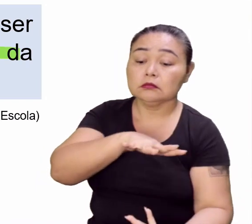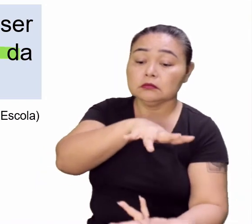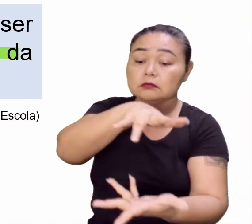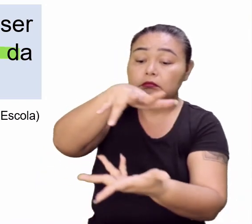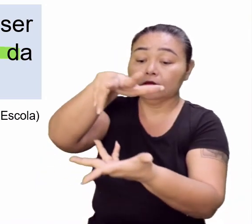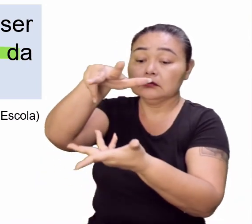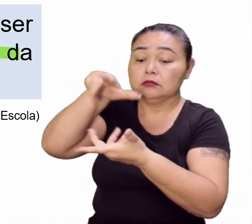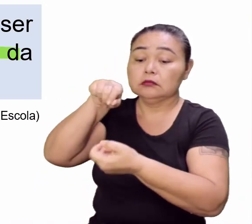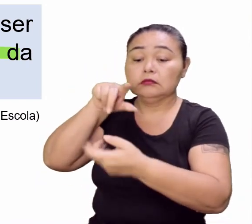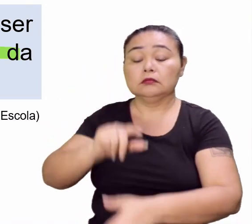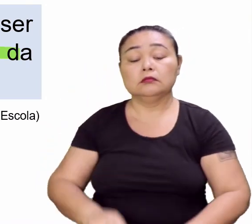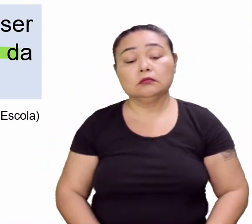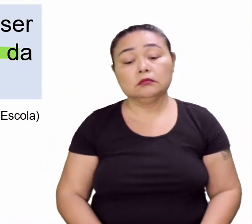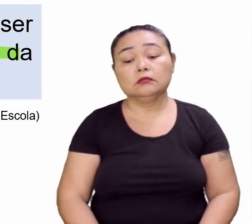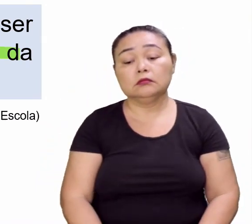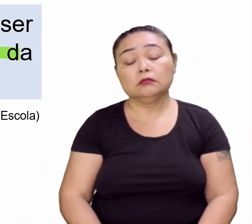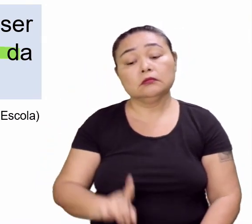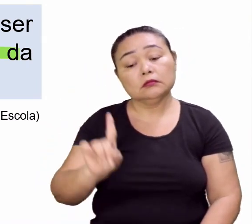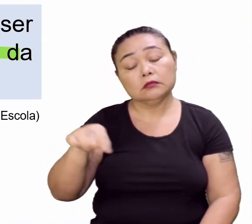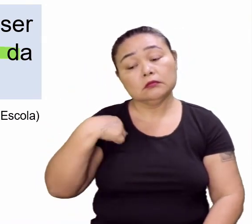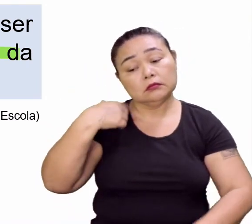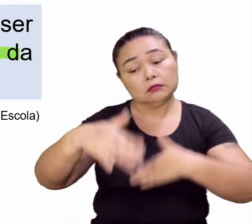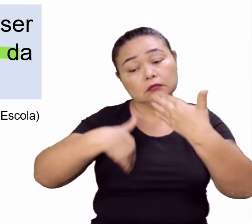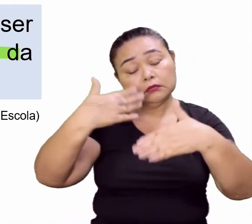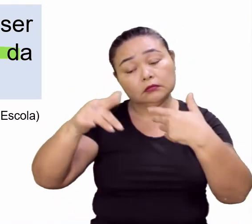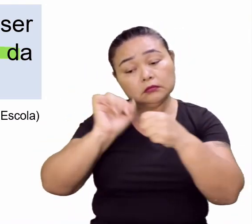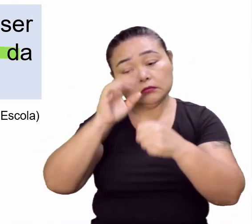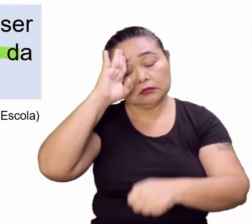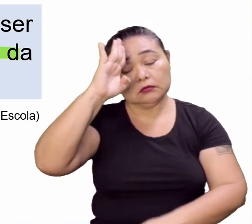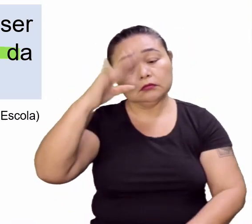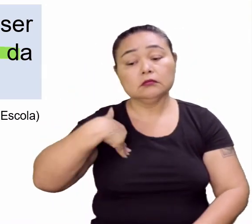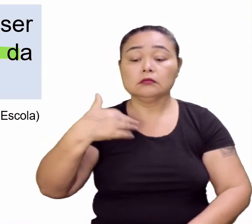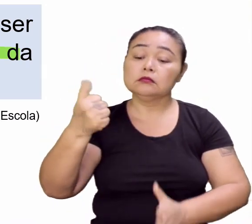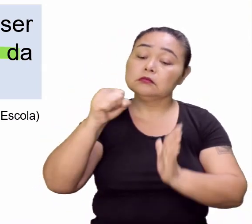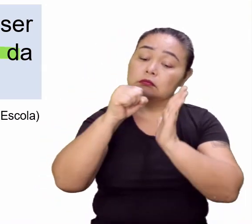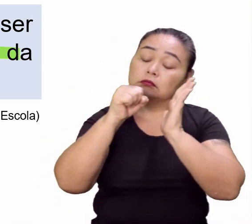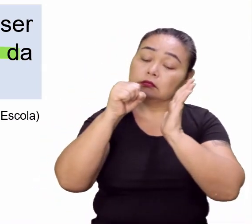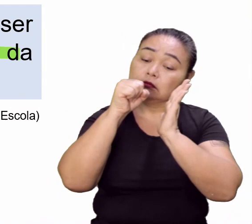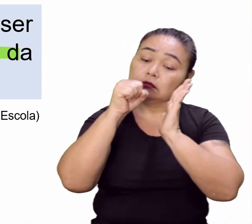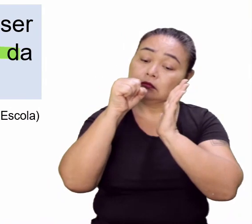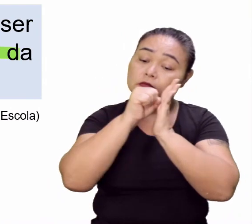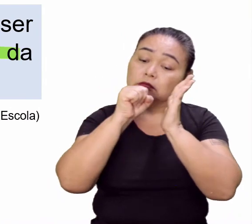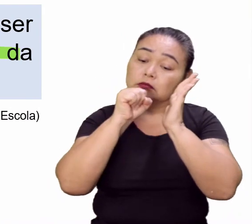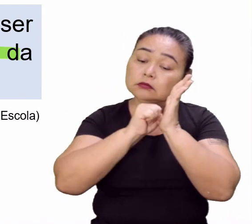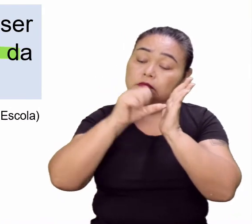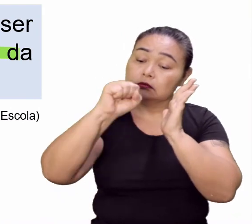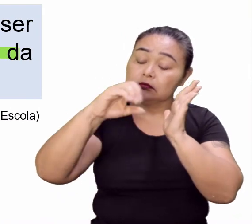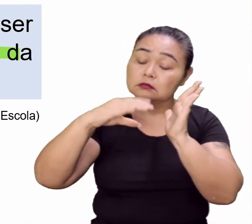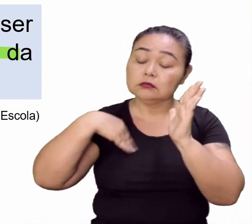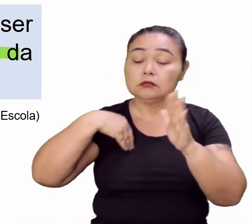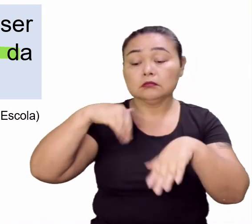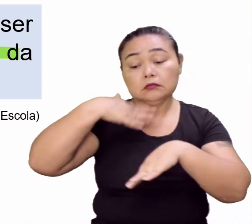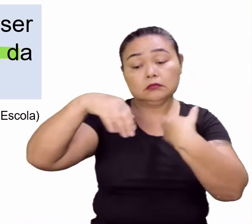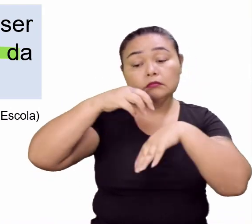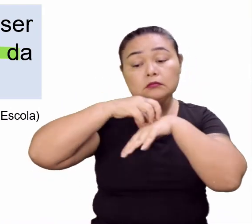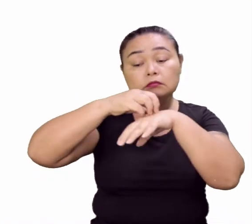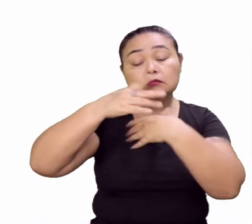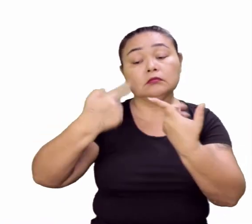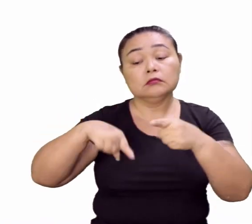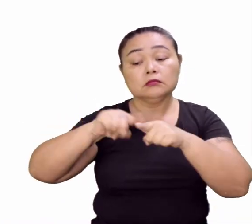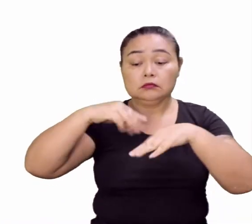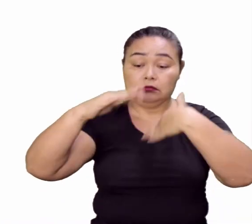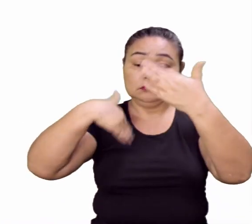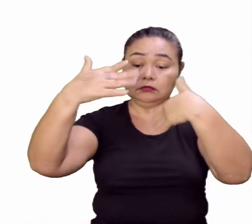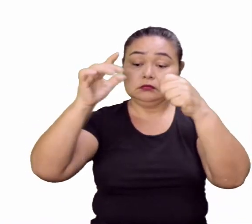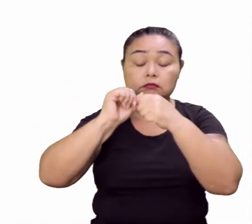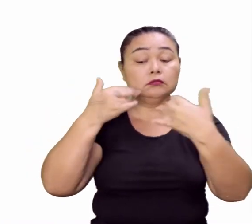processo da globalização, que se intensificou principalmente a partir de 80 com os avanços de transportes e telecomunicações.